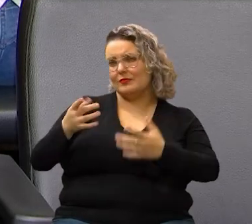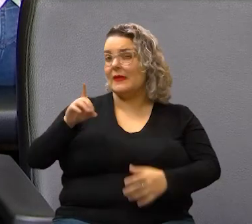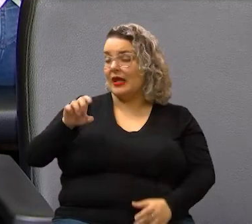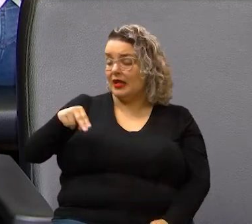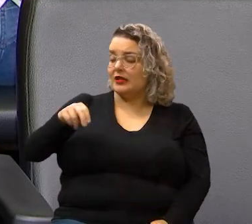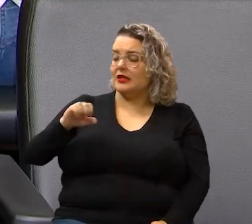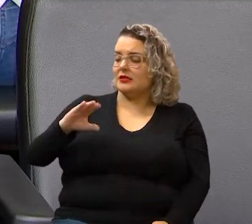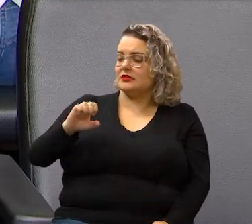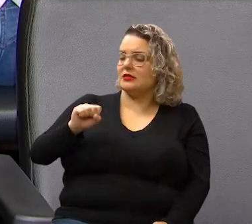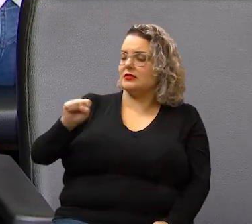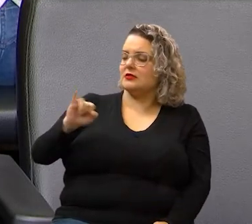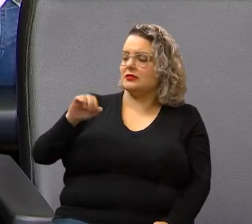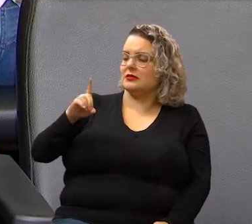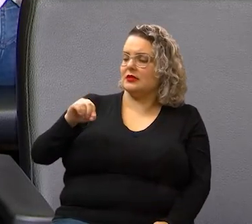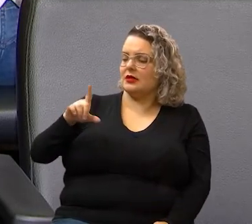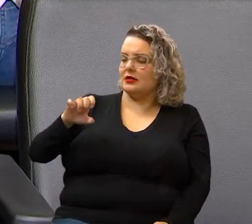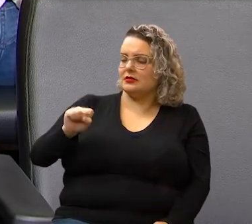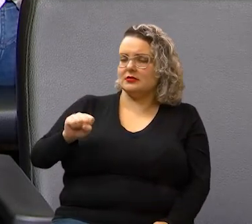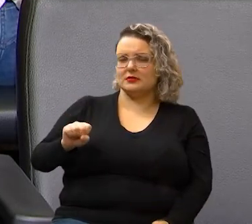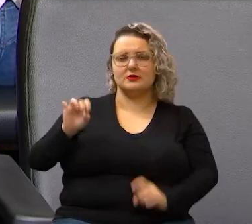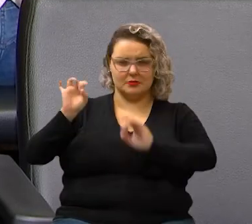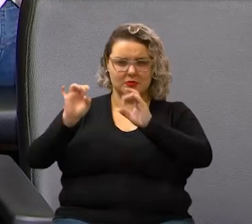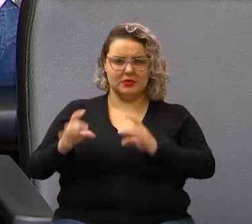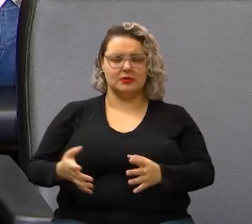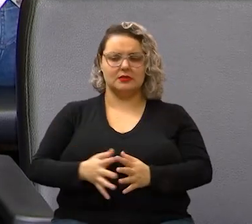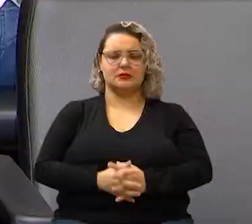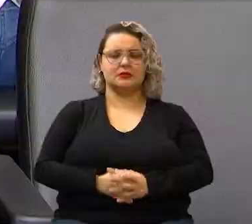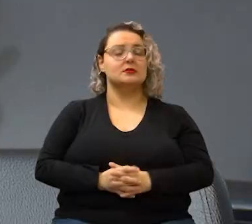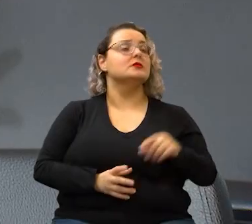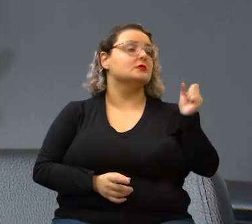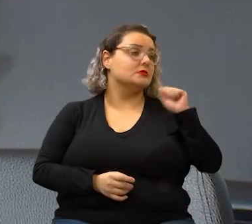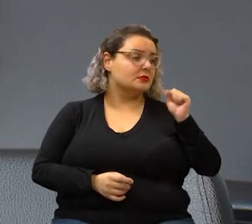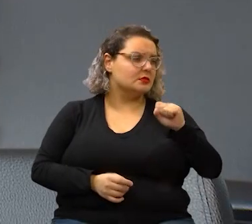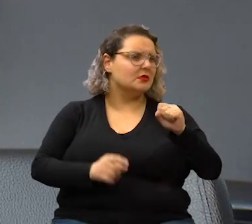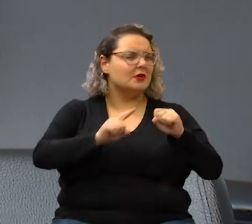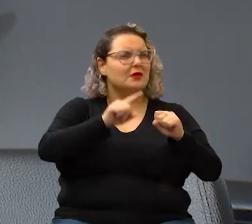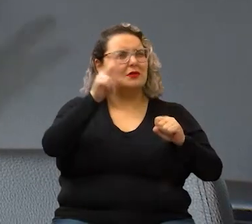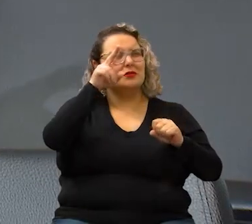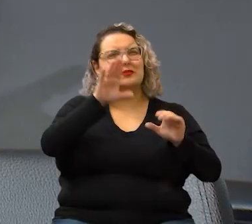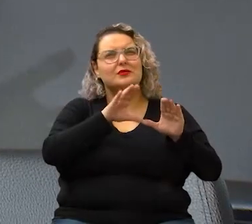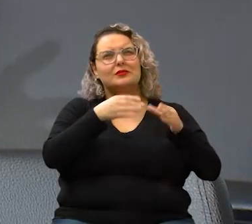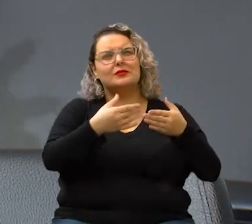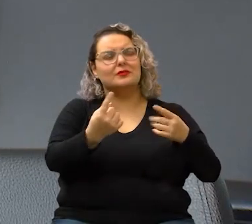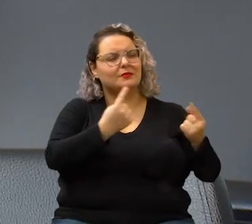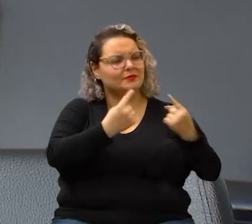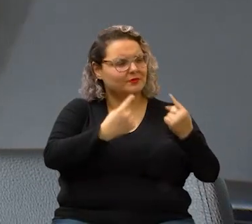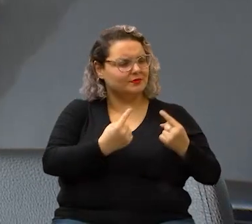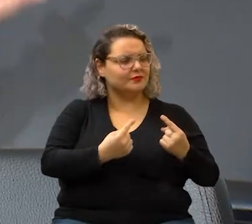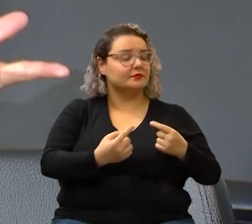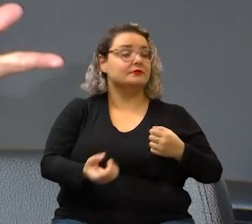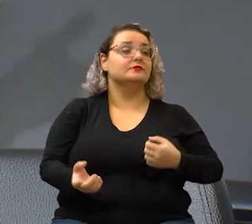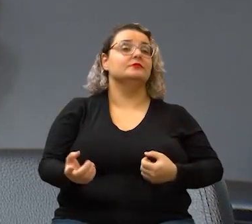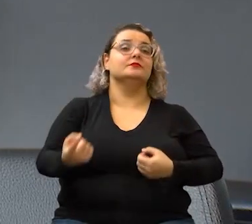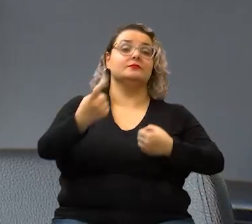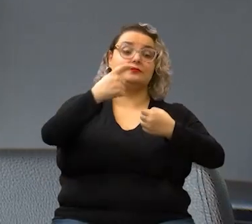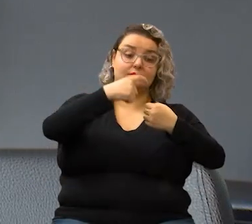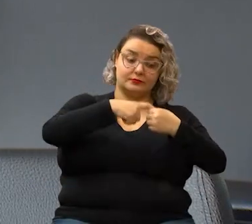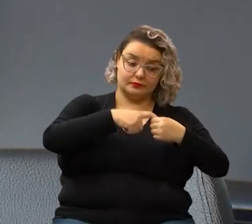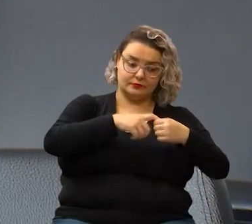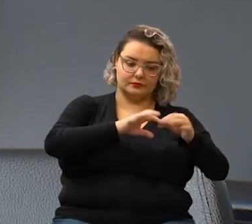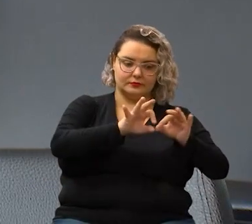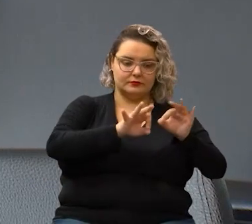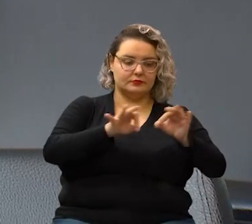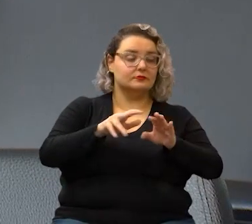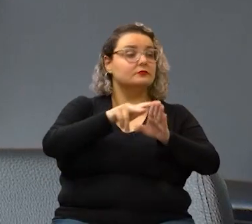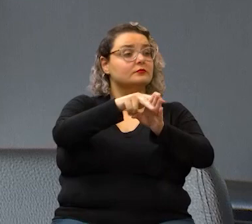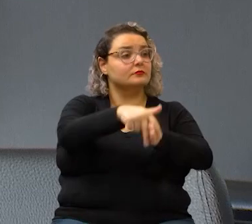Inclusive, foi até eu não lembro agora o nome de uma comunidade que me procurou para resgatar esse